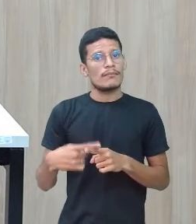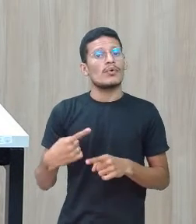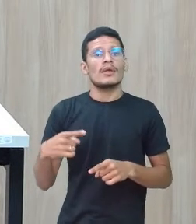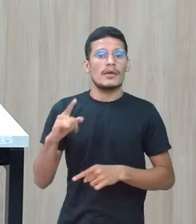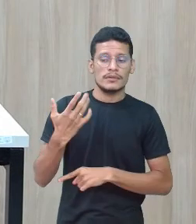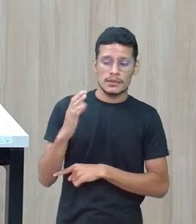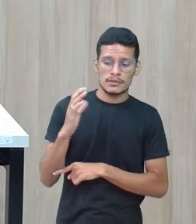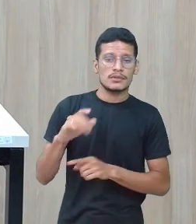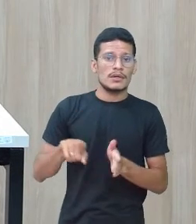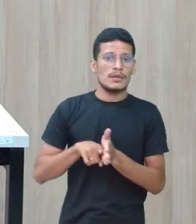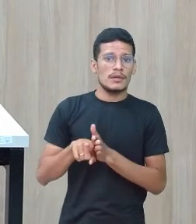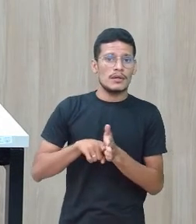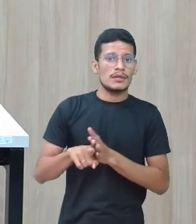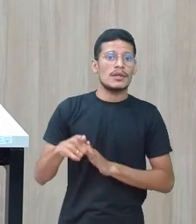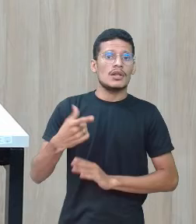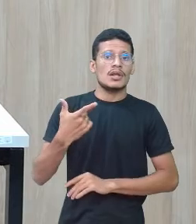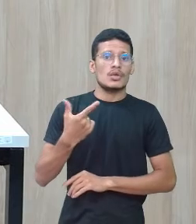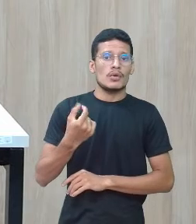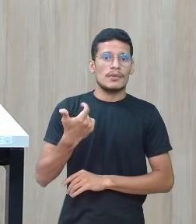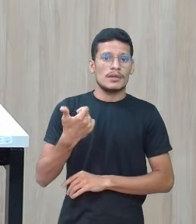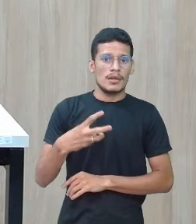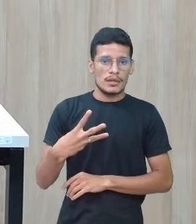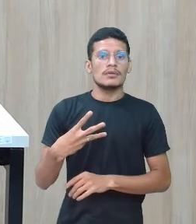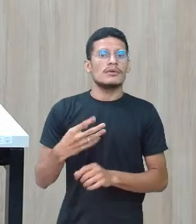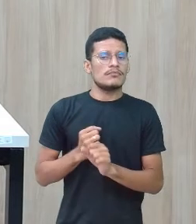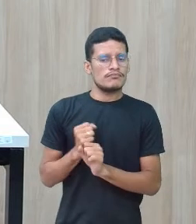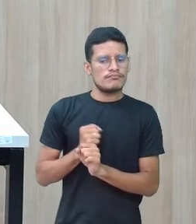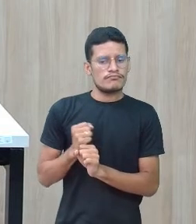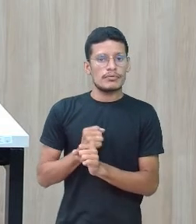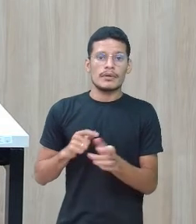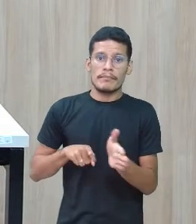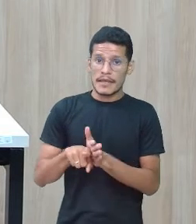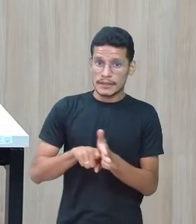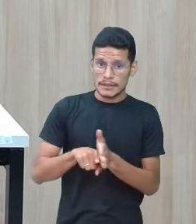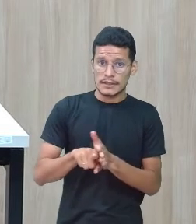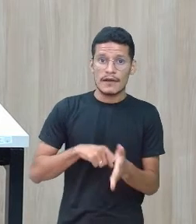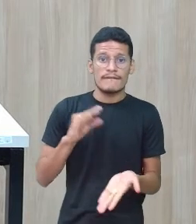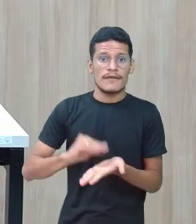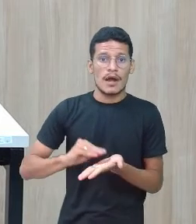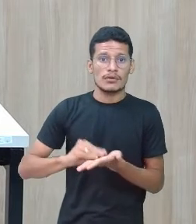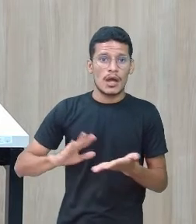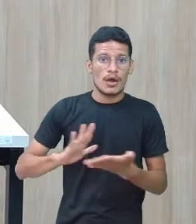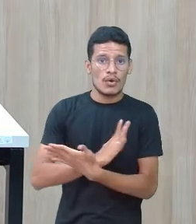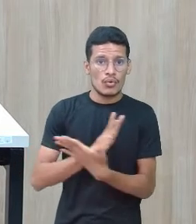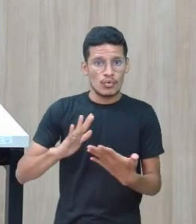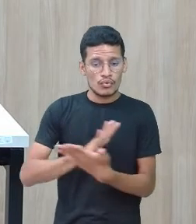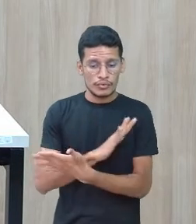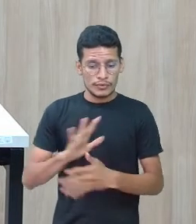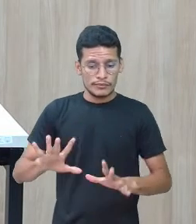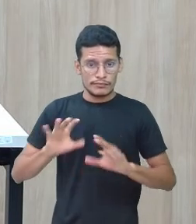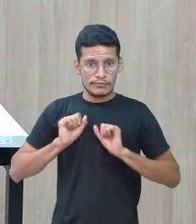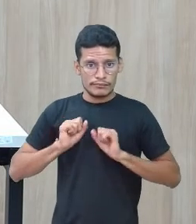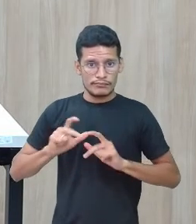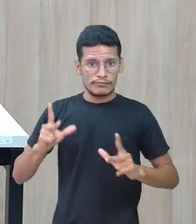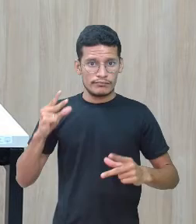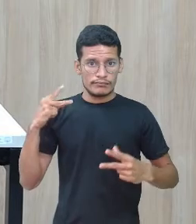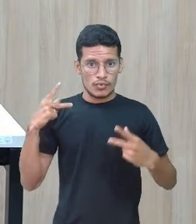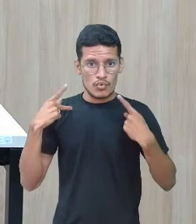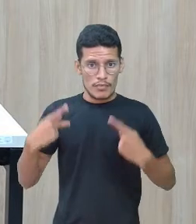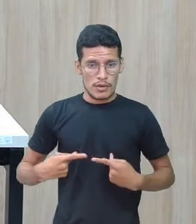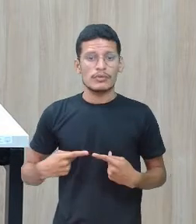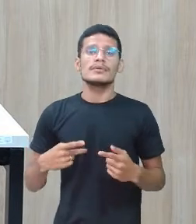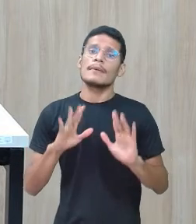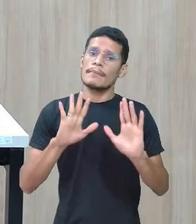desde 2013, eles estão pesquisando. Faltam ainda pesquisar em humanos, mas quem sabe já estão com